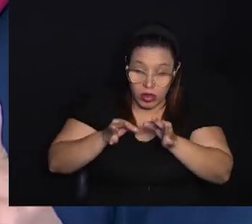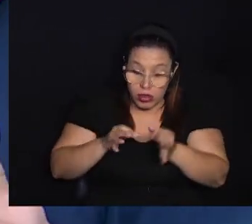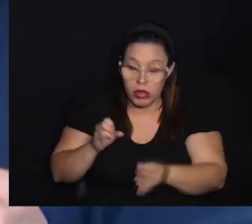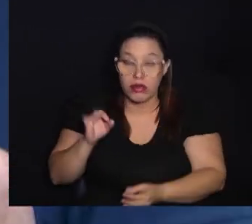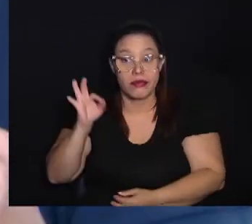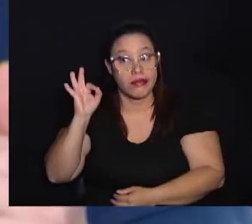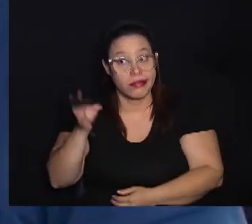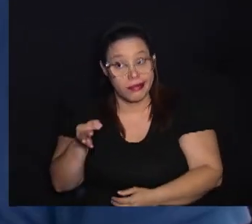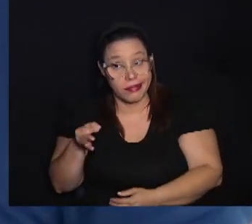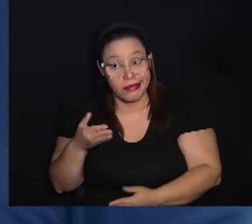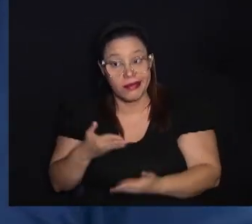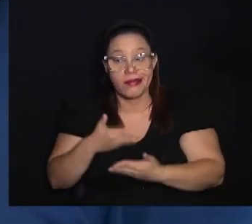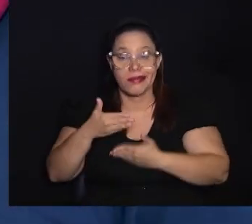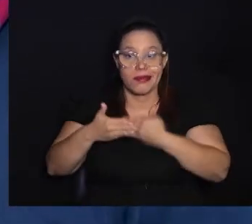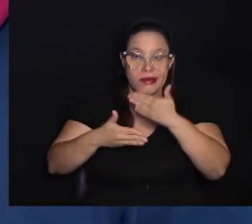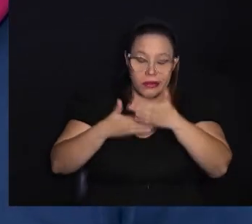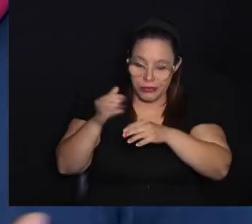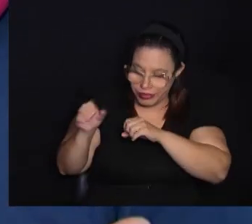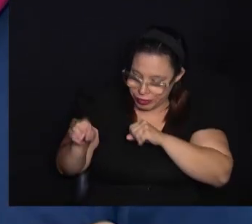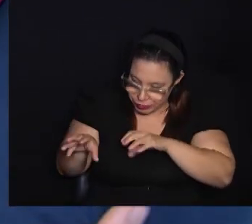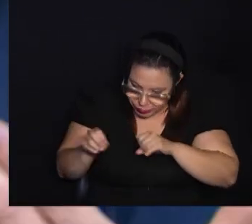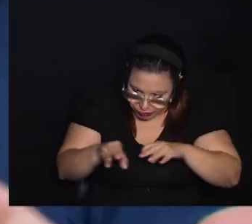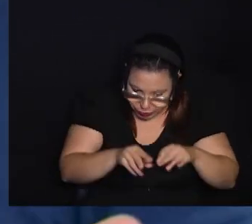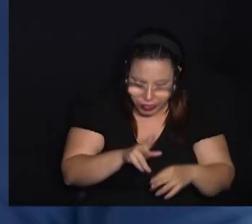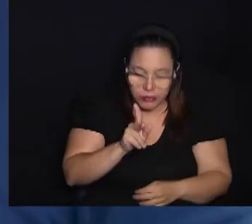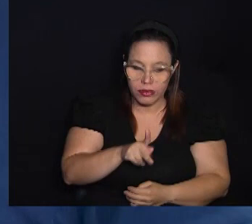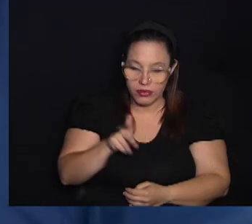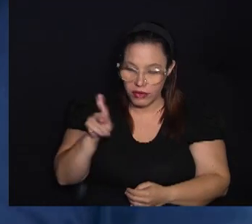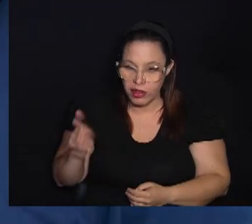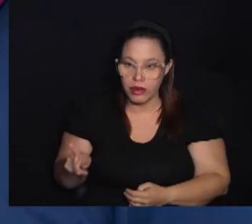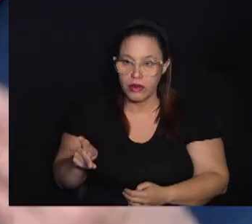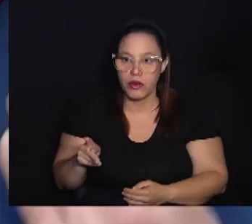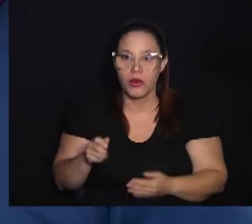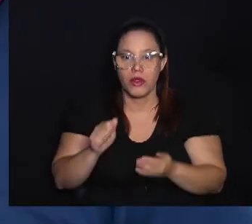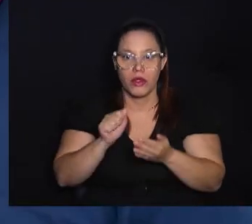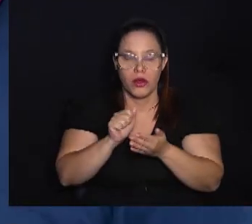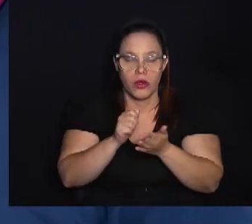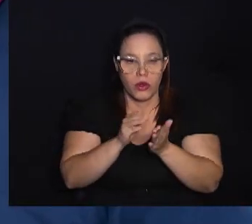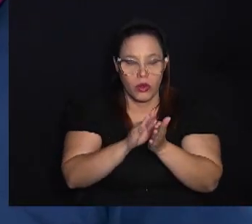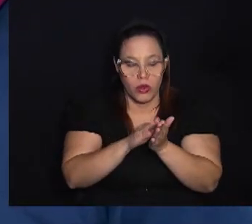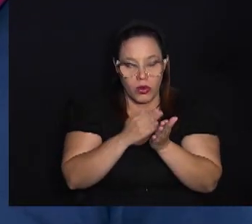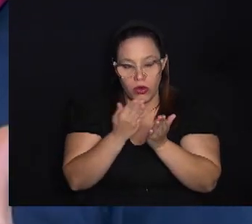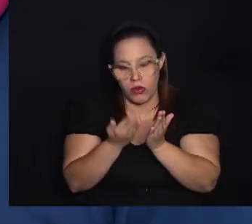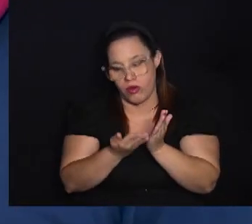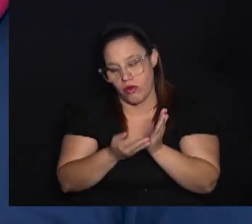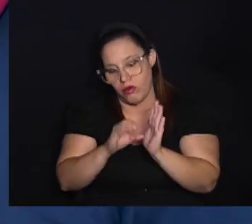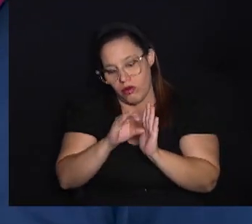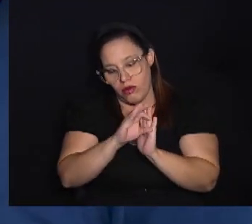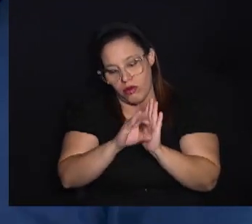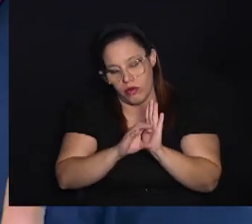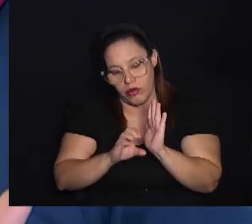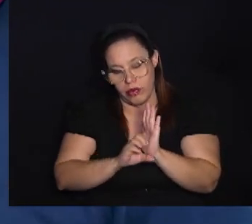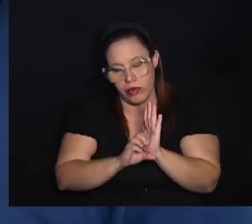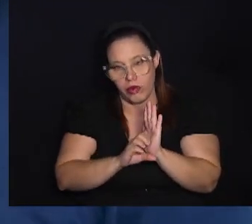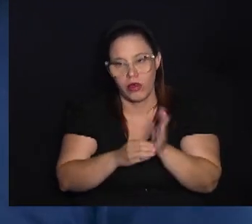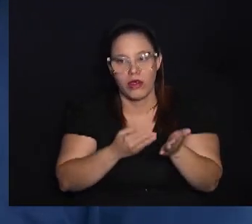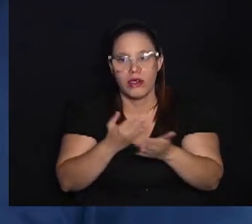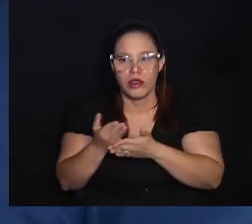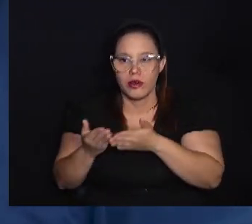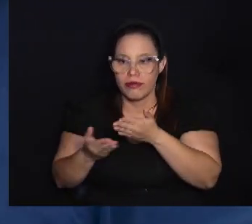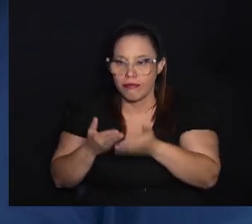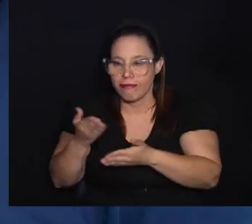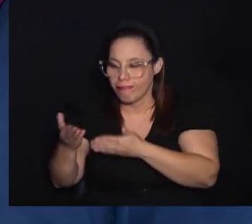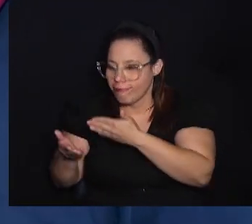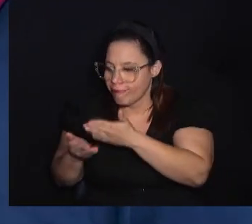existe processo de ensinamento, os professores eles têm um conteúdo para fazer todo mundo conseguir se aventurar